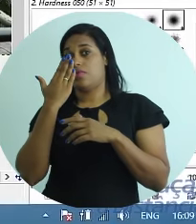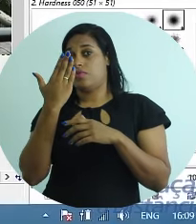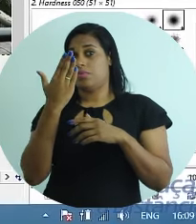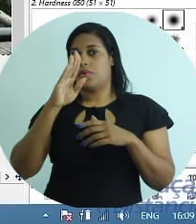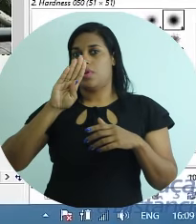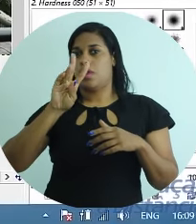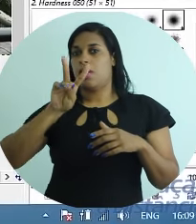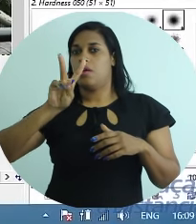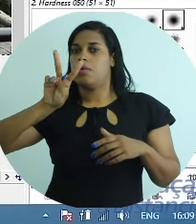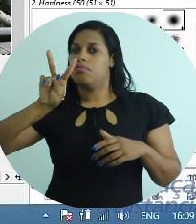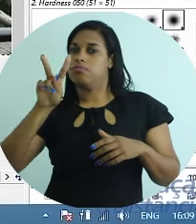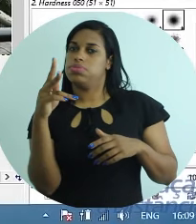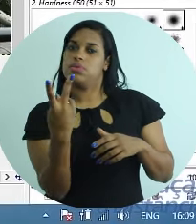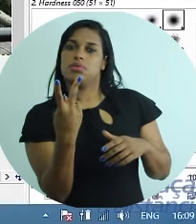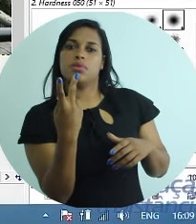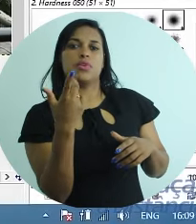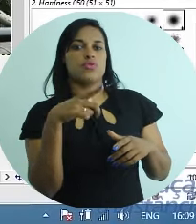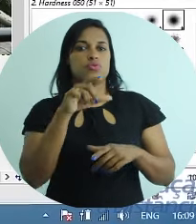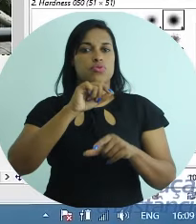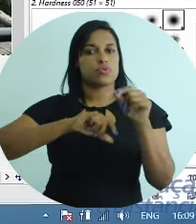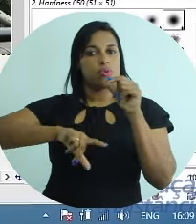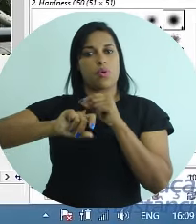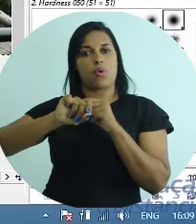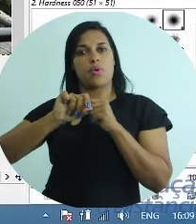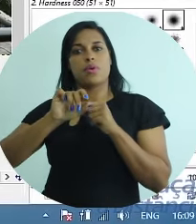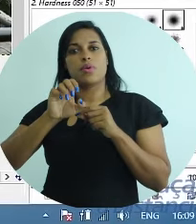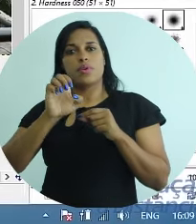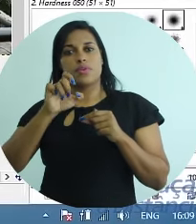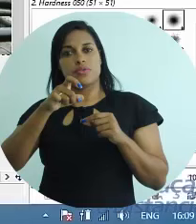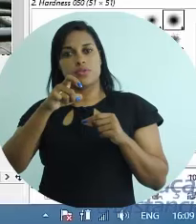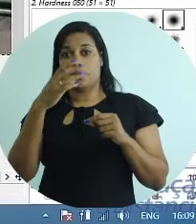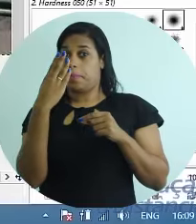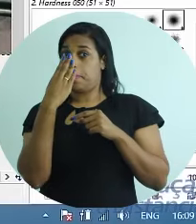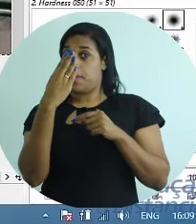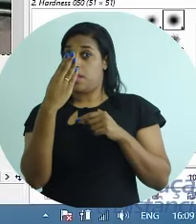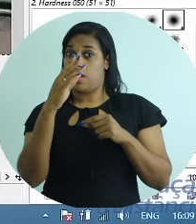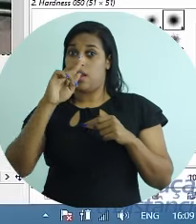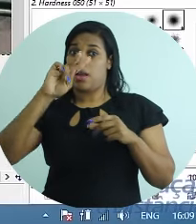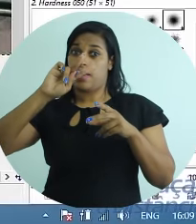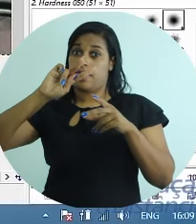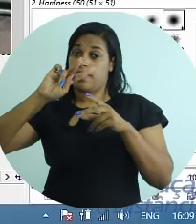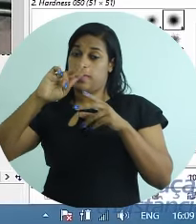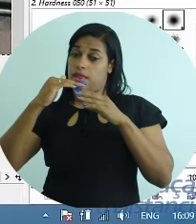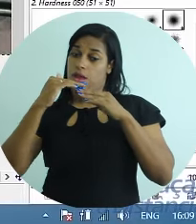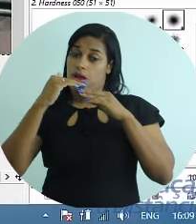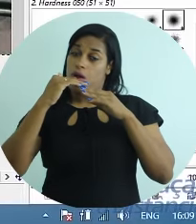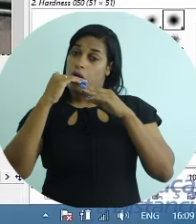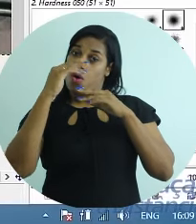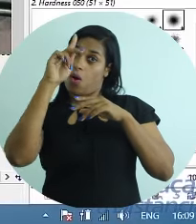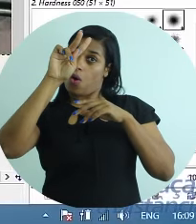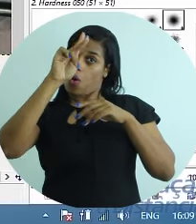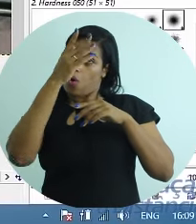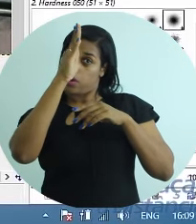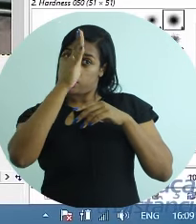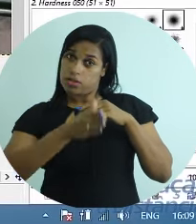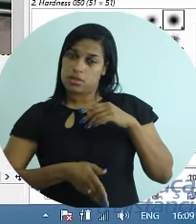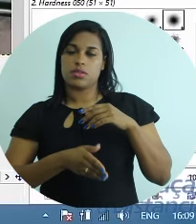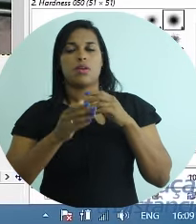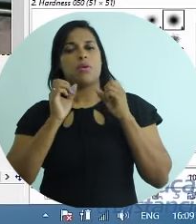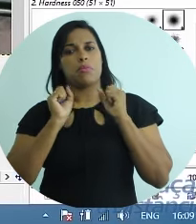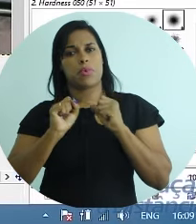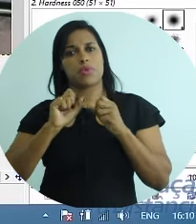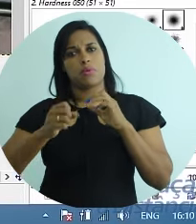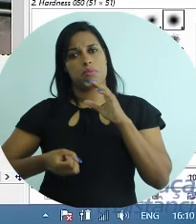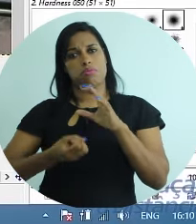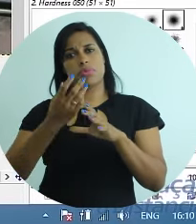horizontal, eu simplesmente escolho lá espelhar na horizontal e o Gimp vai criar como se fosse um espelho dessa imagem,